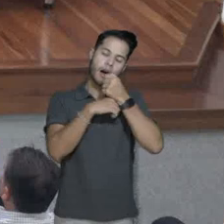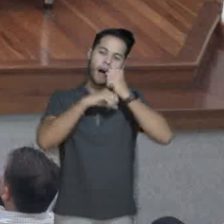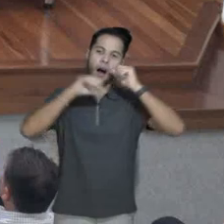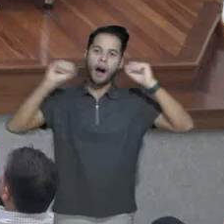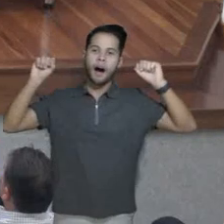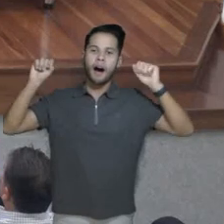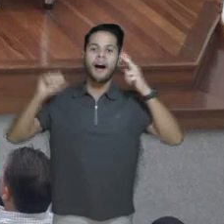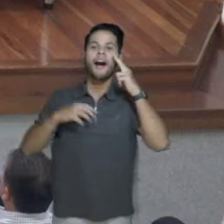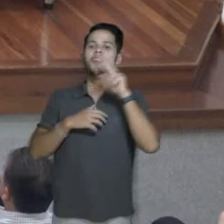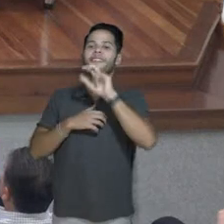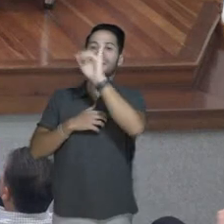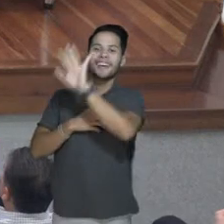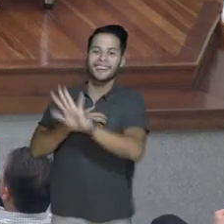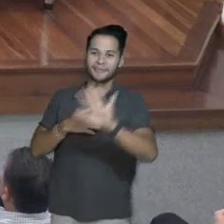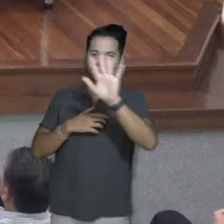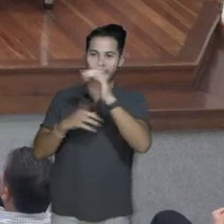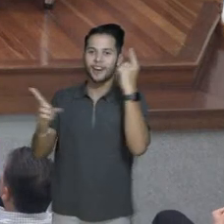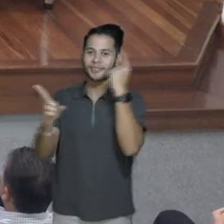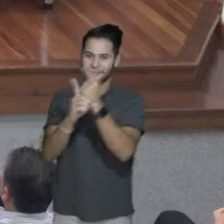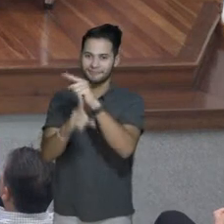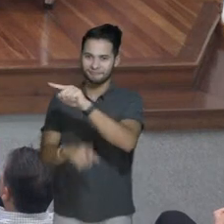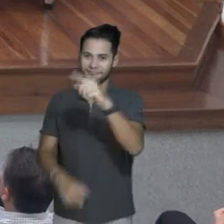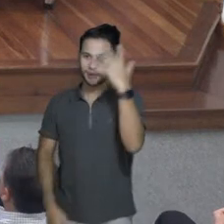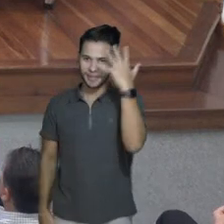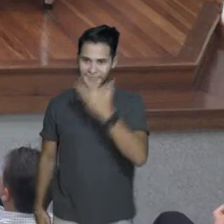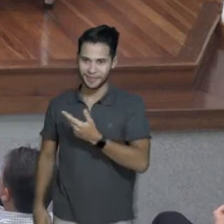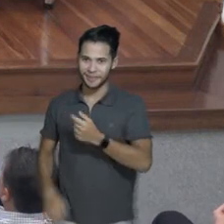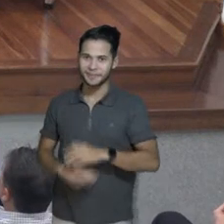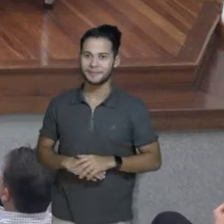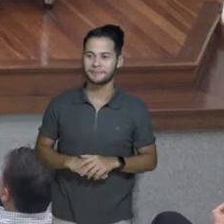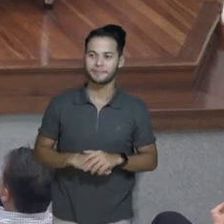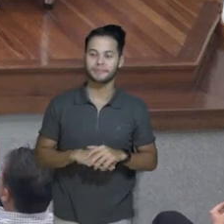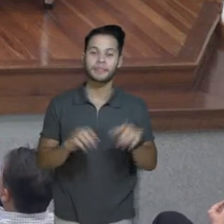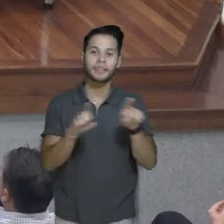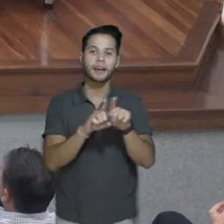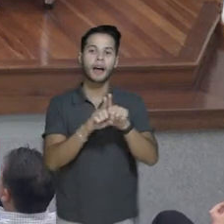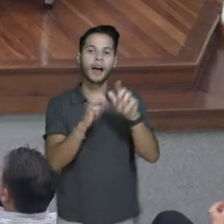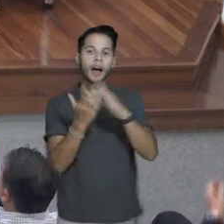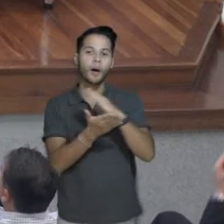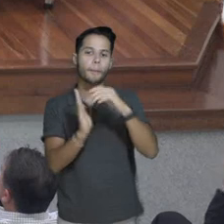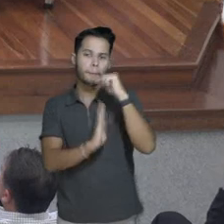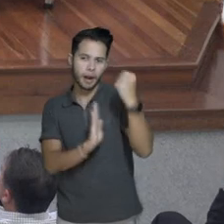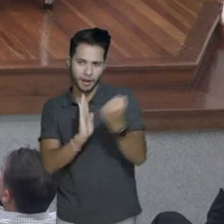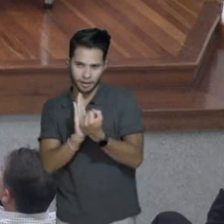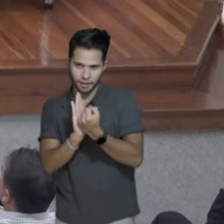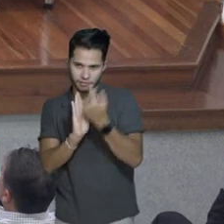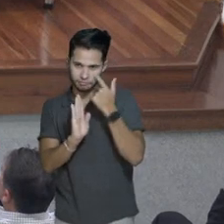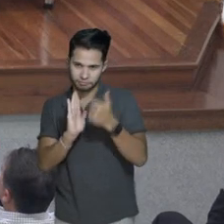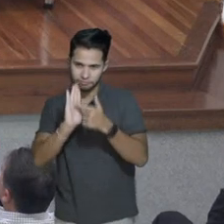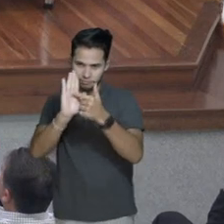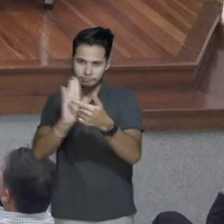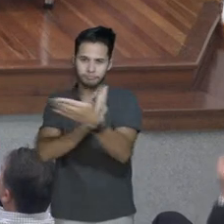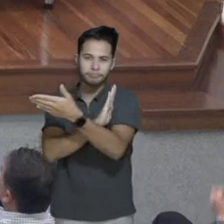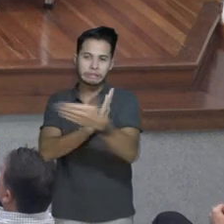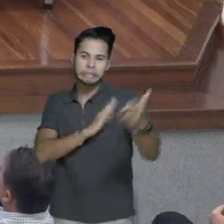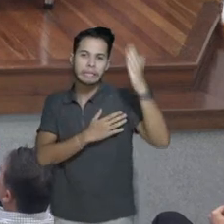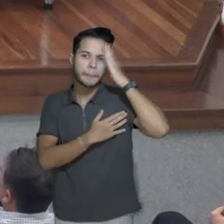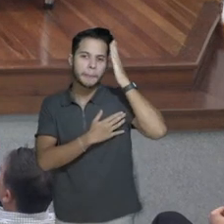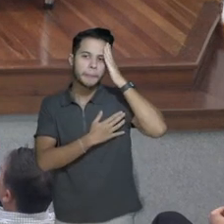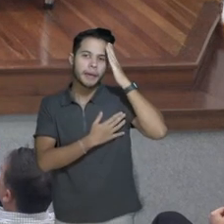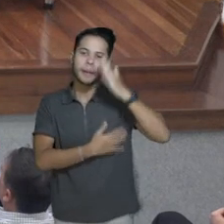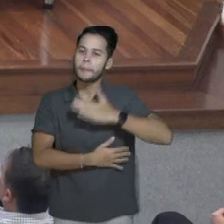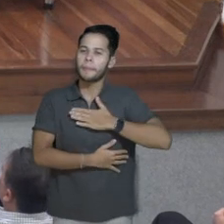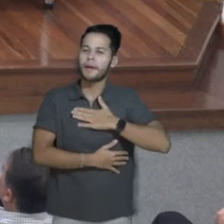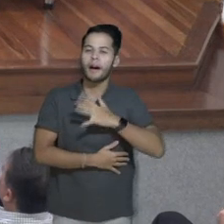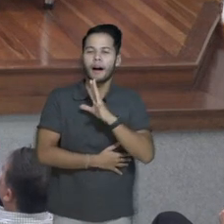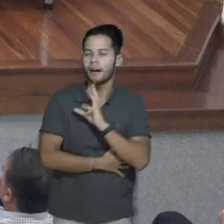isso é aqui eu vou mostrar algumas marcas assim só para vocês entenderem assim o que é minha paixão criar